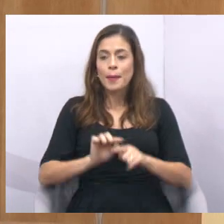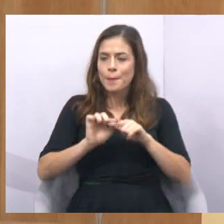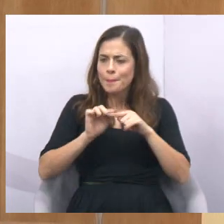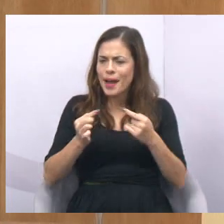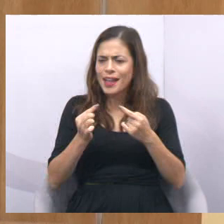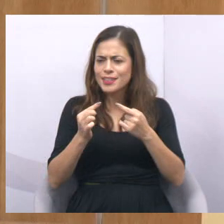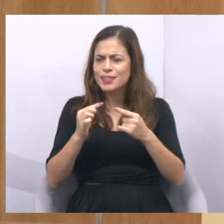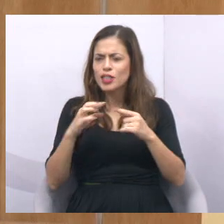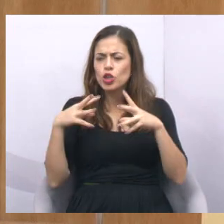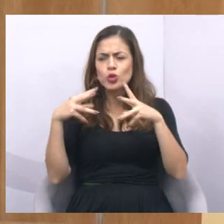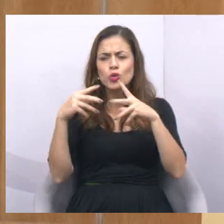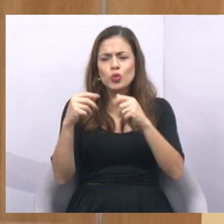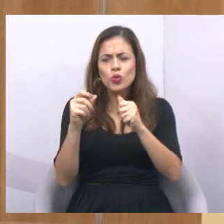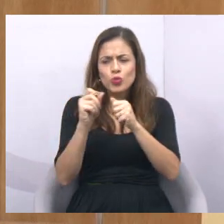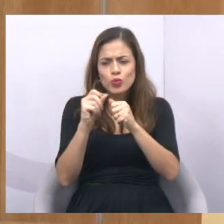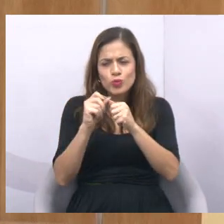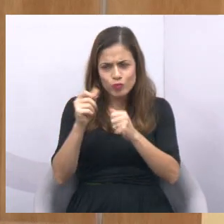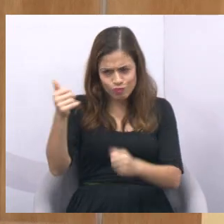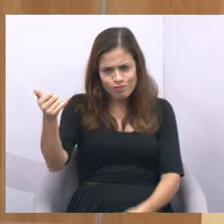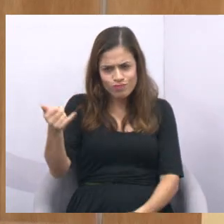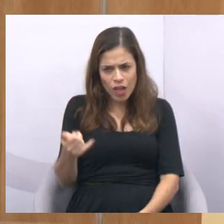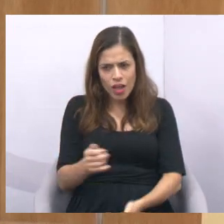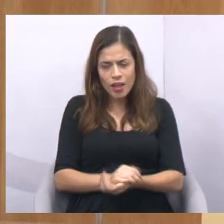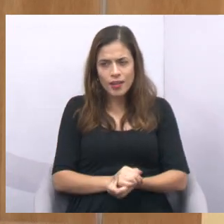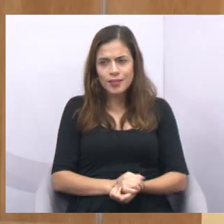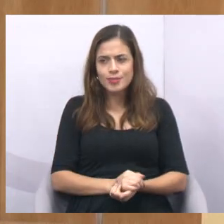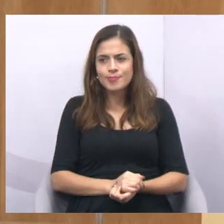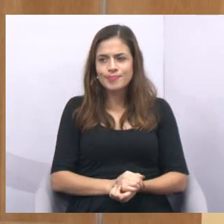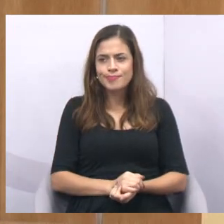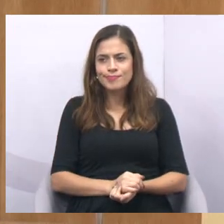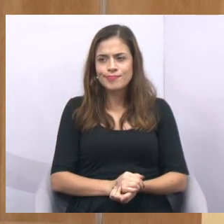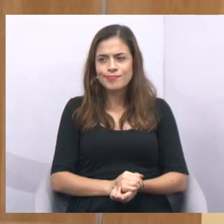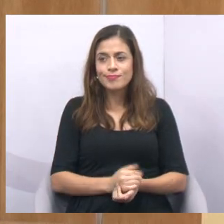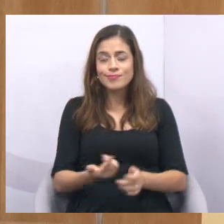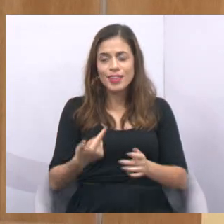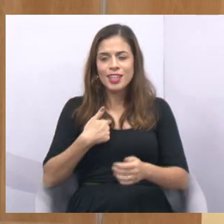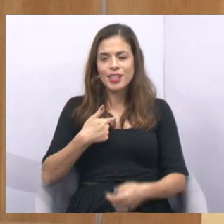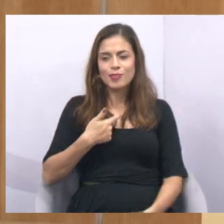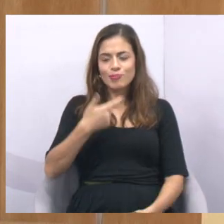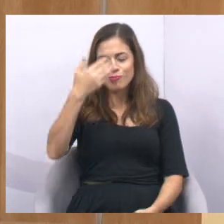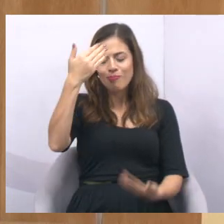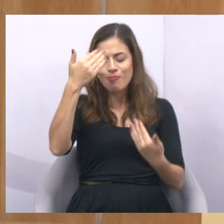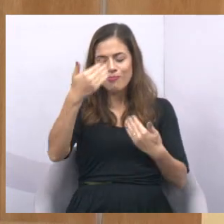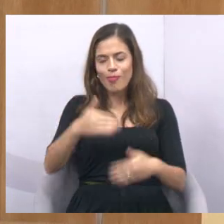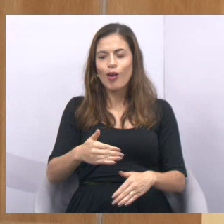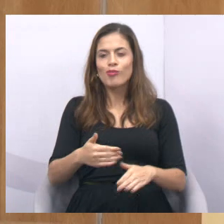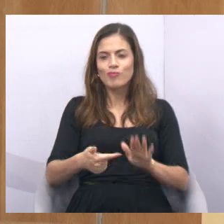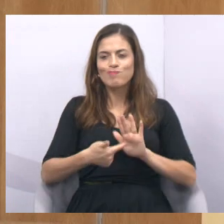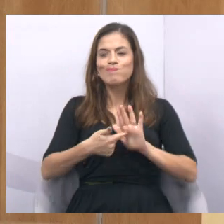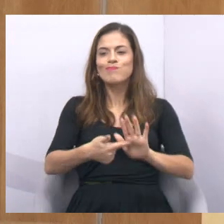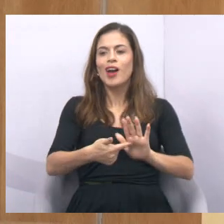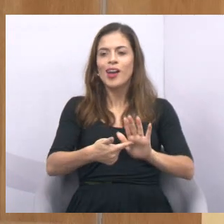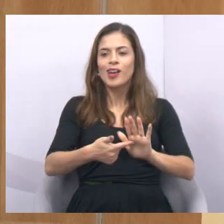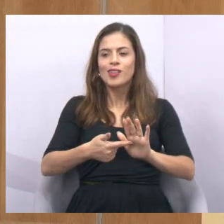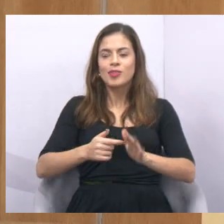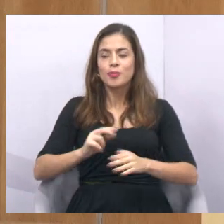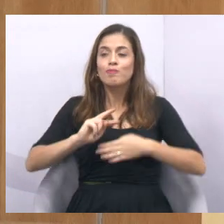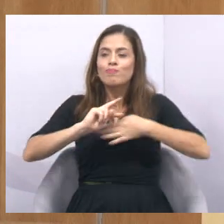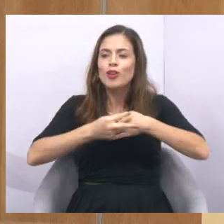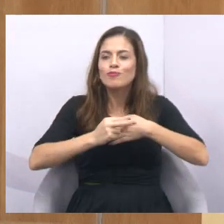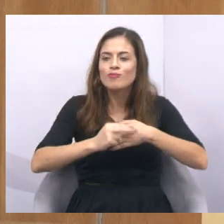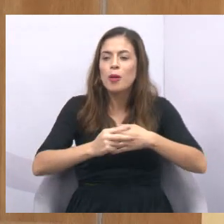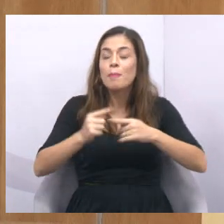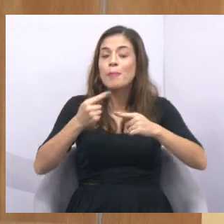fez teve muitos reflexos. E eu sou prova disso, porque muitos